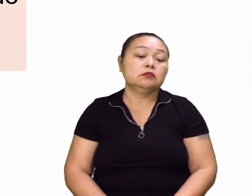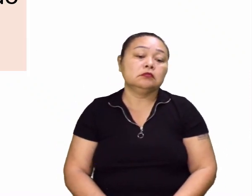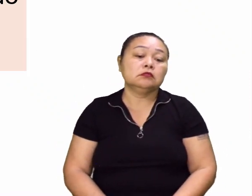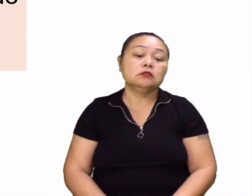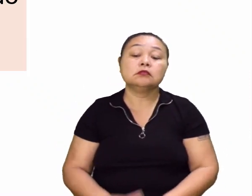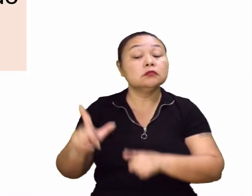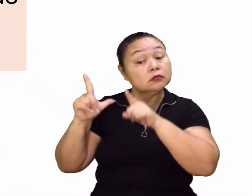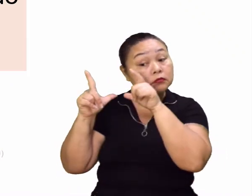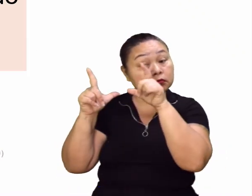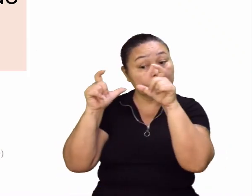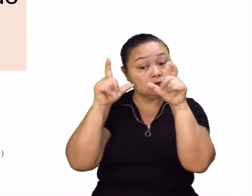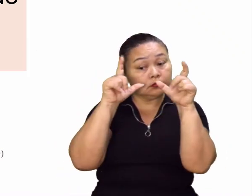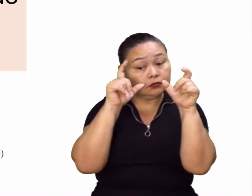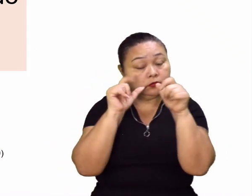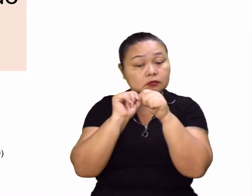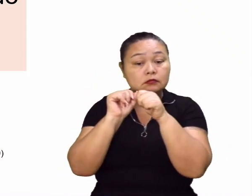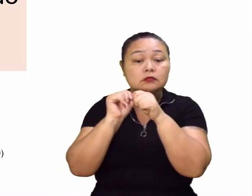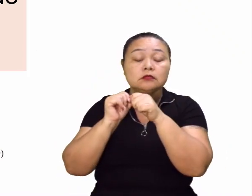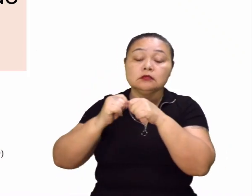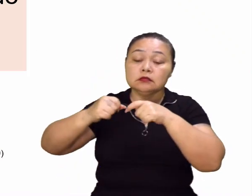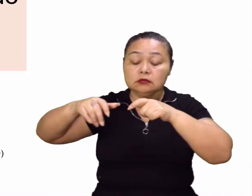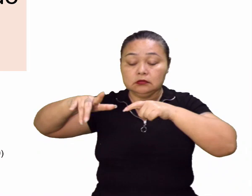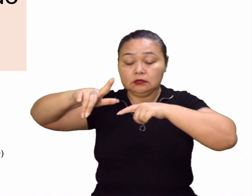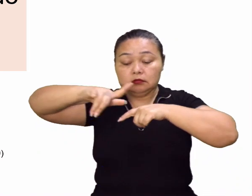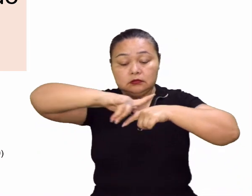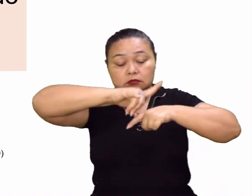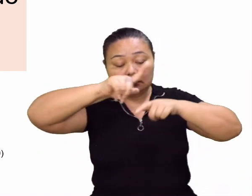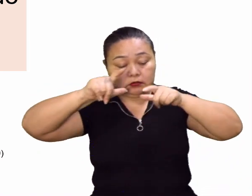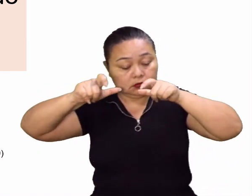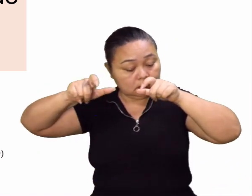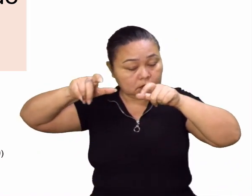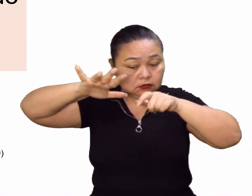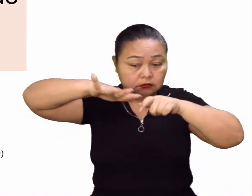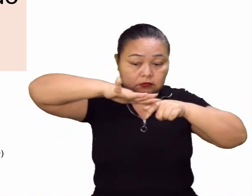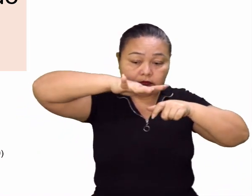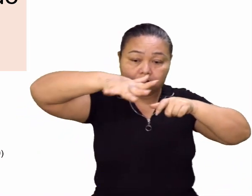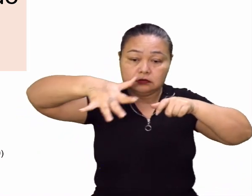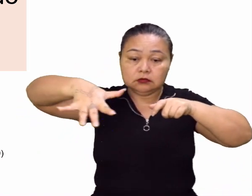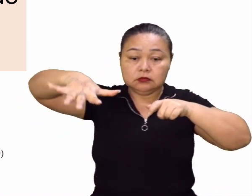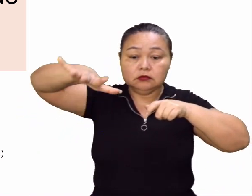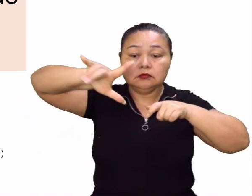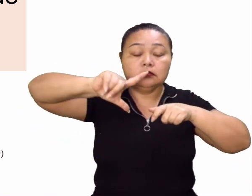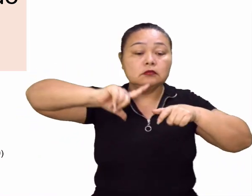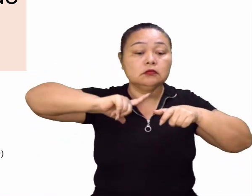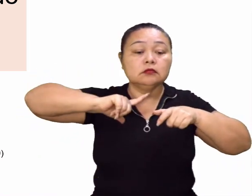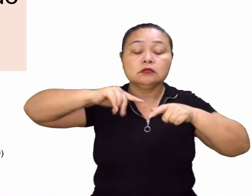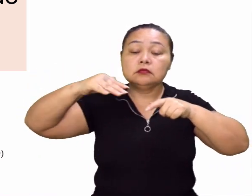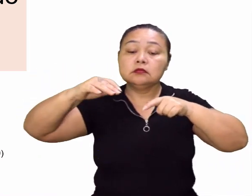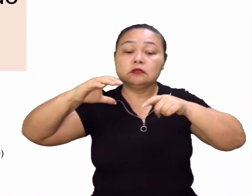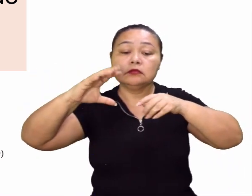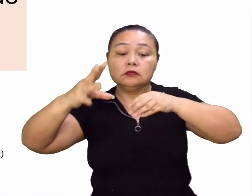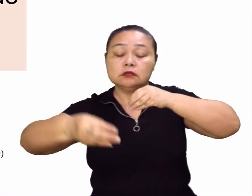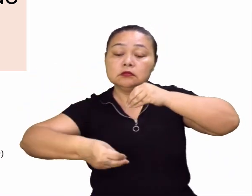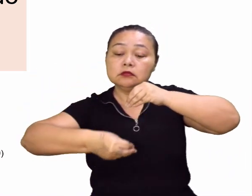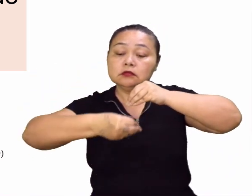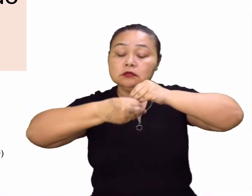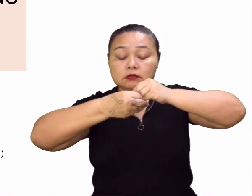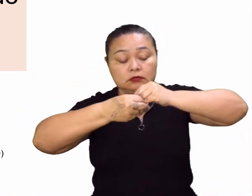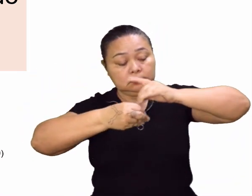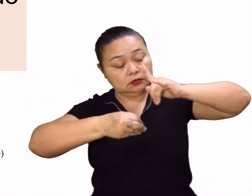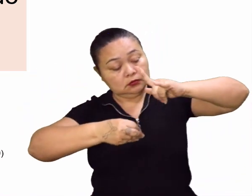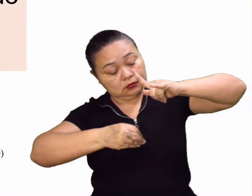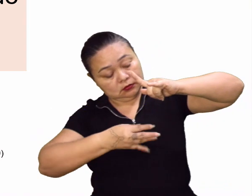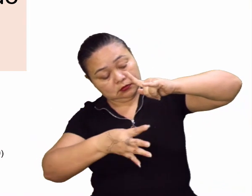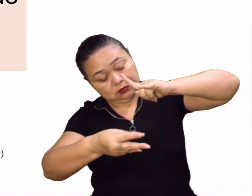E a fotografia, né? A aerofotogrametria tem essa fotografia obtida através de sensores